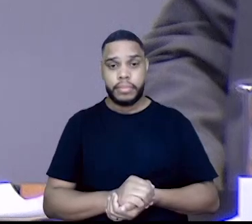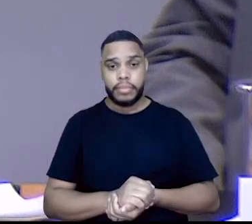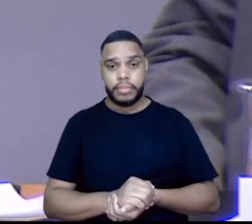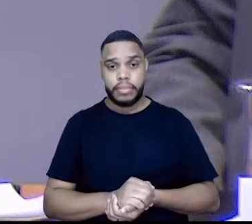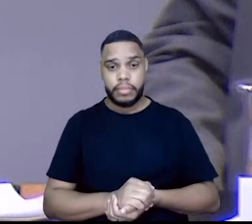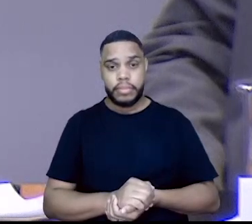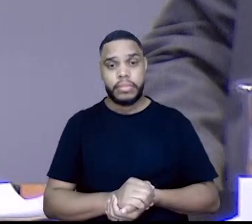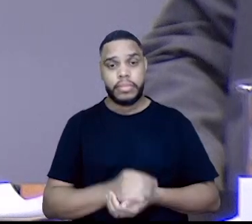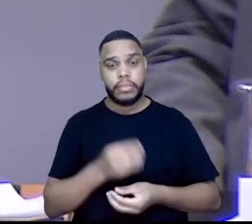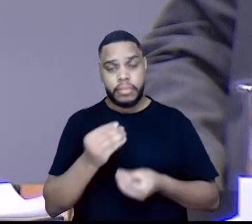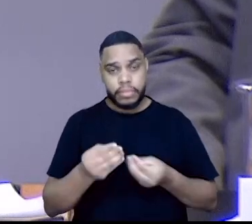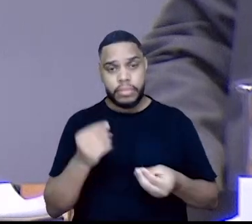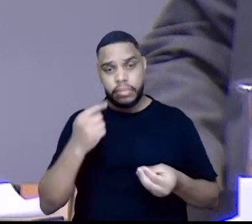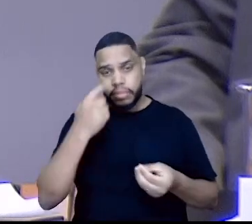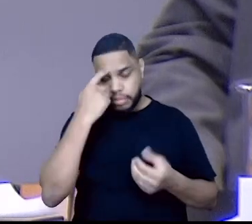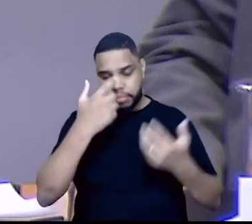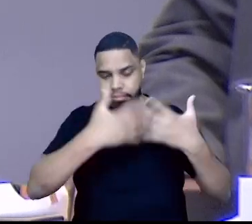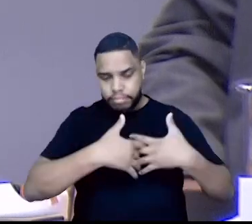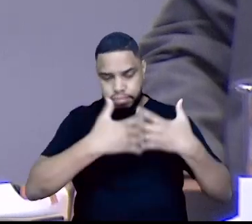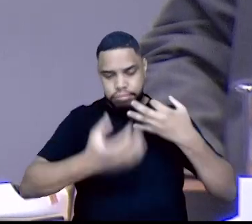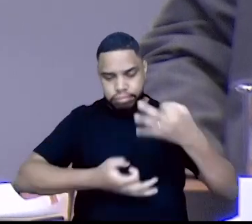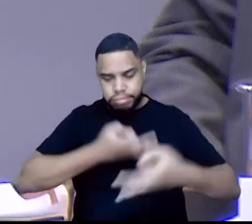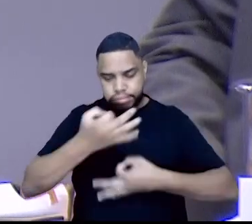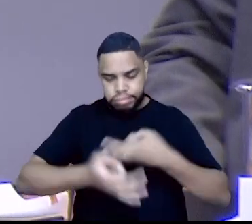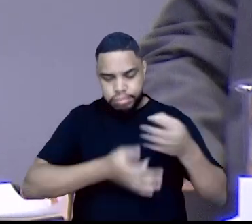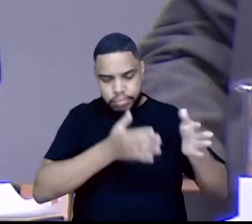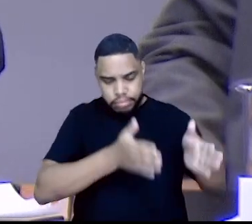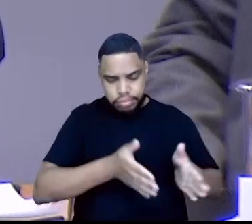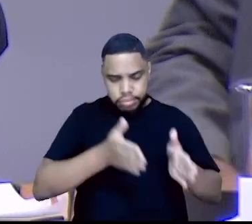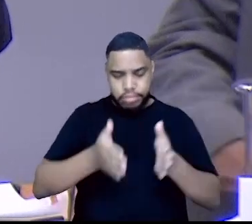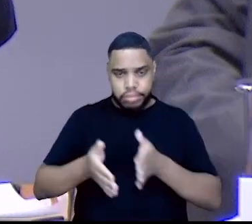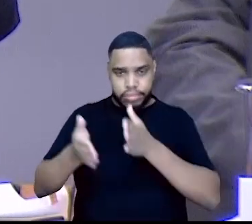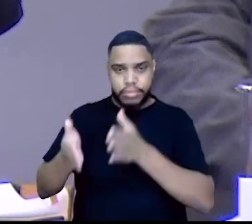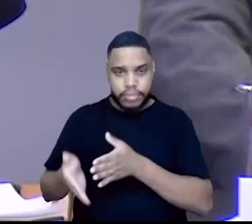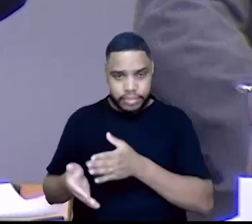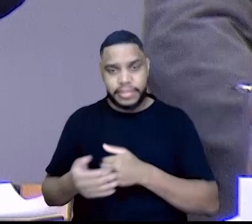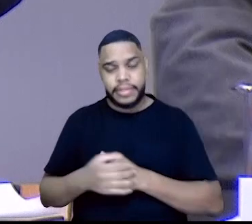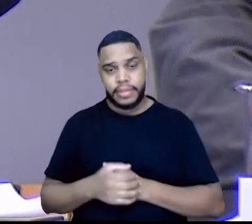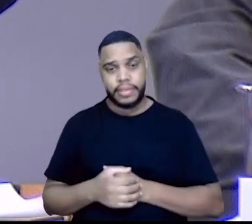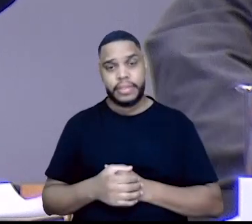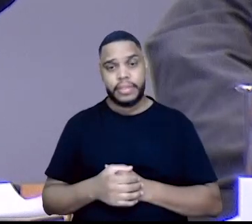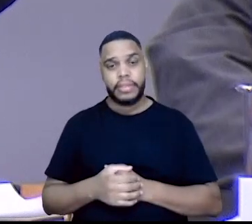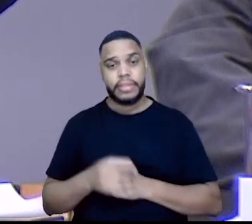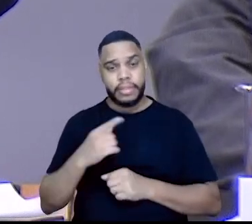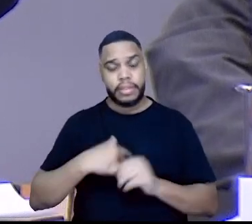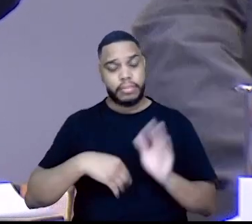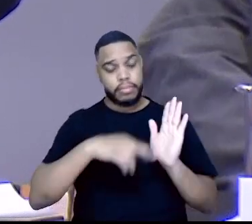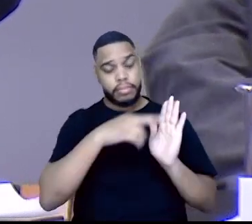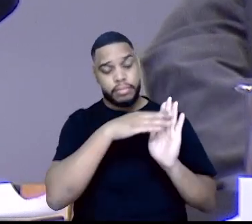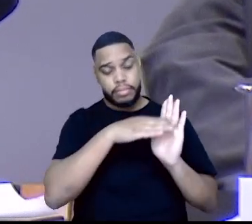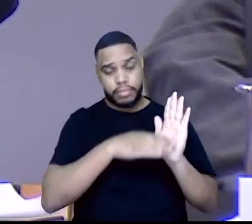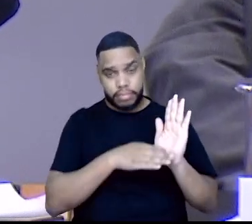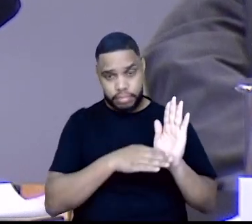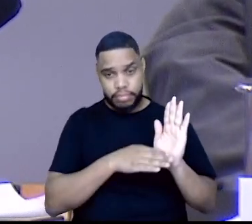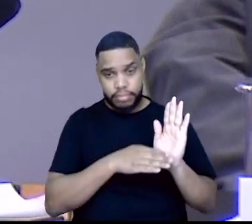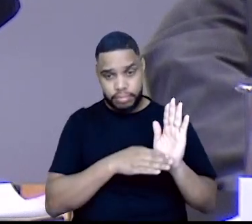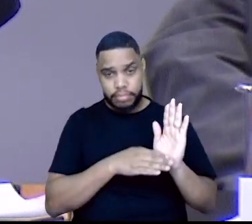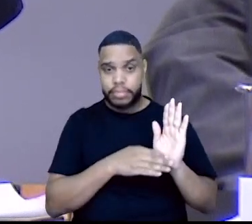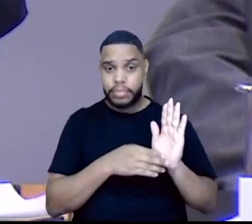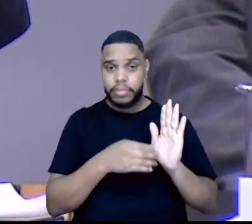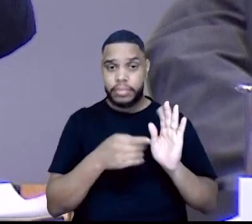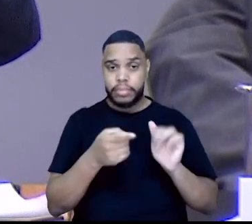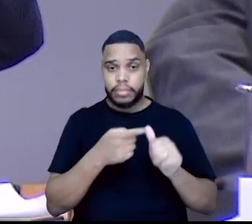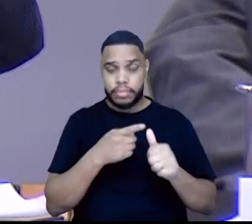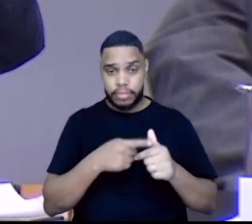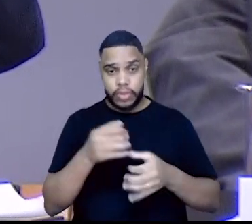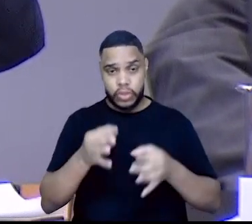processo interpretativo, ele tem uma dimensão que eu vou chamar normativa, que é o primeiro momento. O juiz